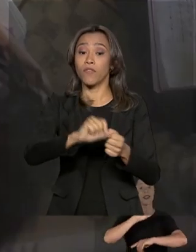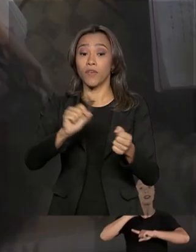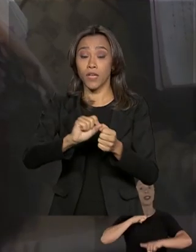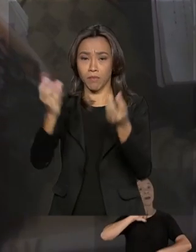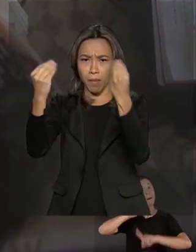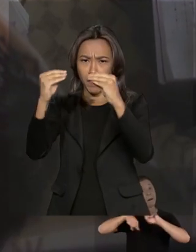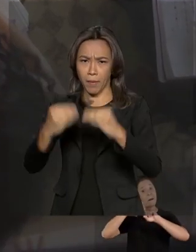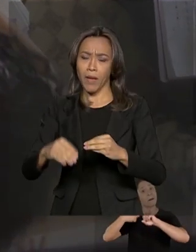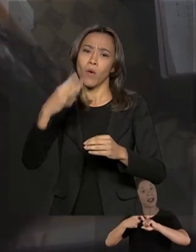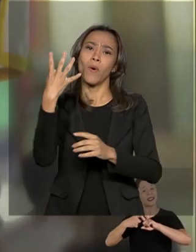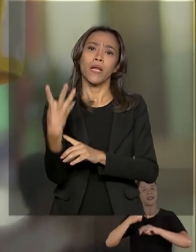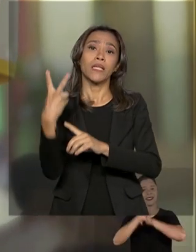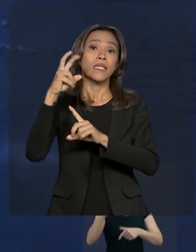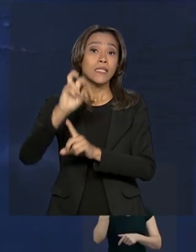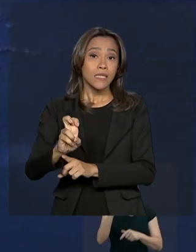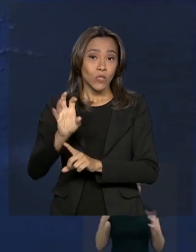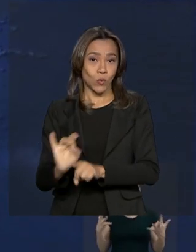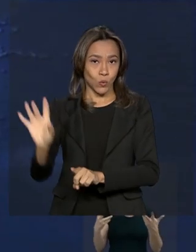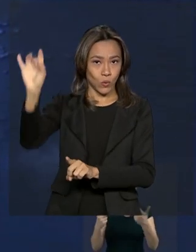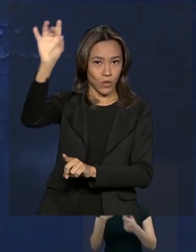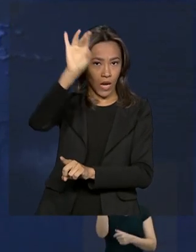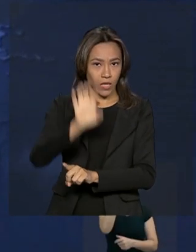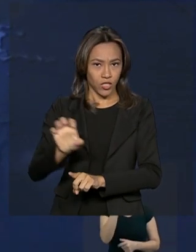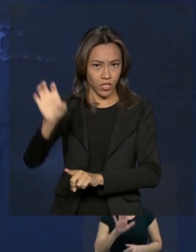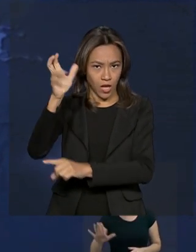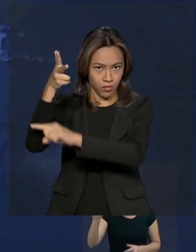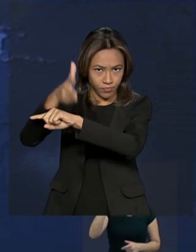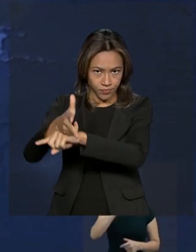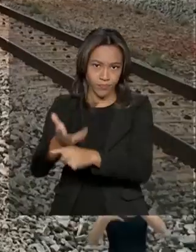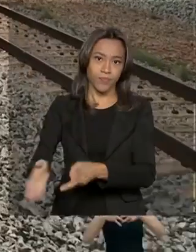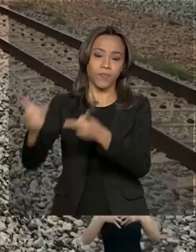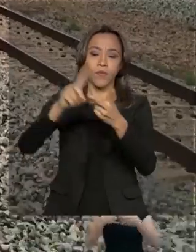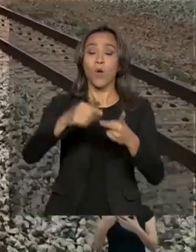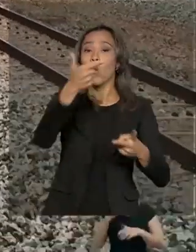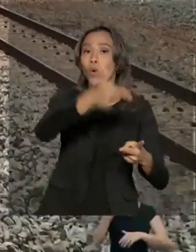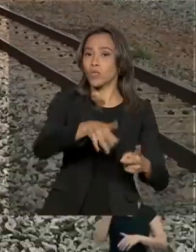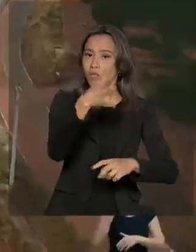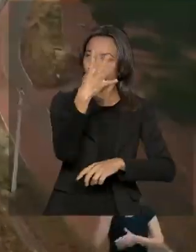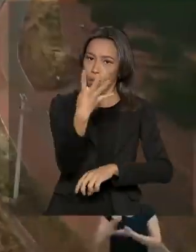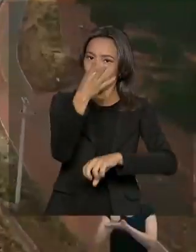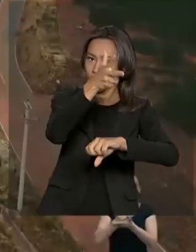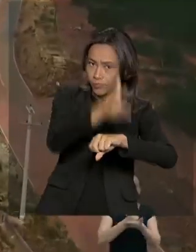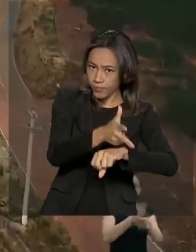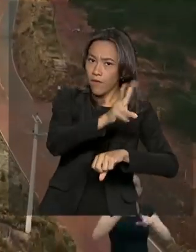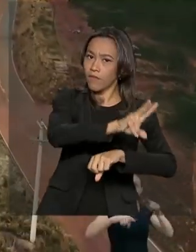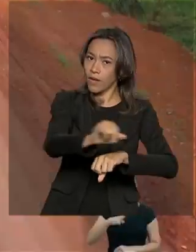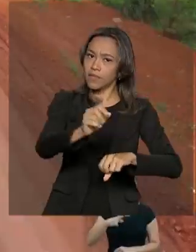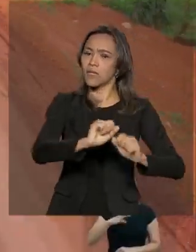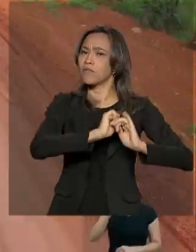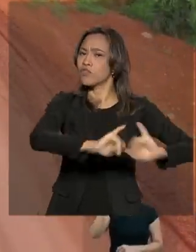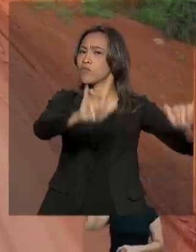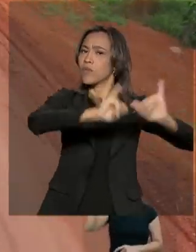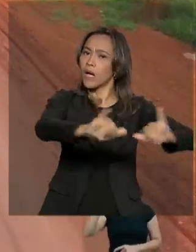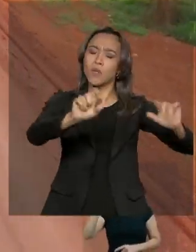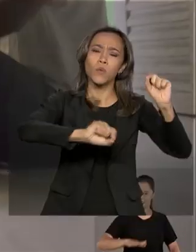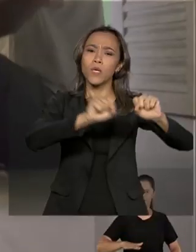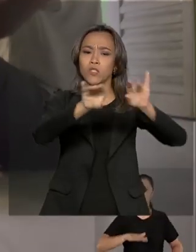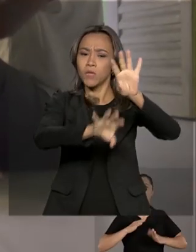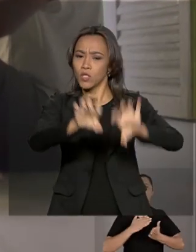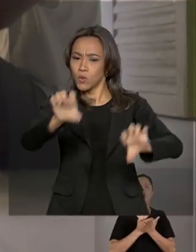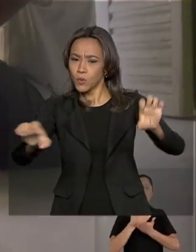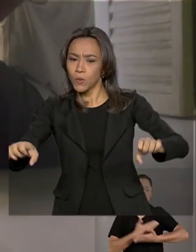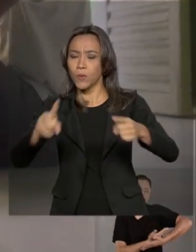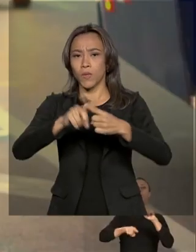peças publicitárias. Outras quatro peças nacionais também serão veiculadas, falando sobre infraestrutura,